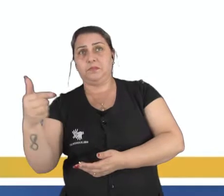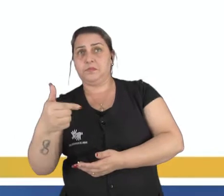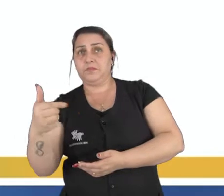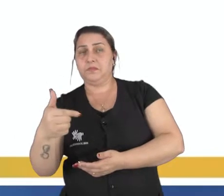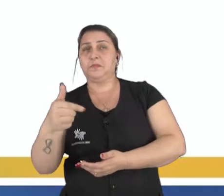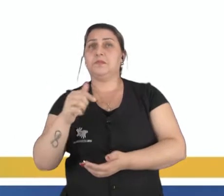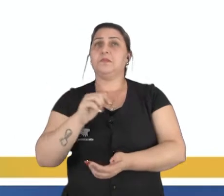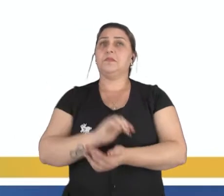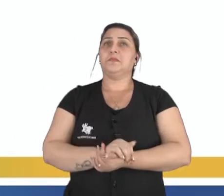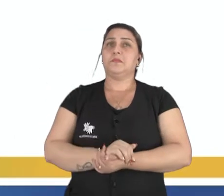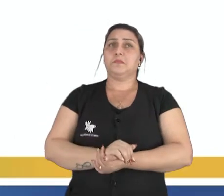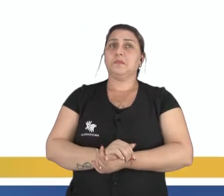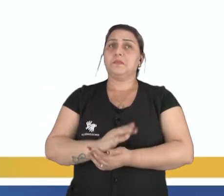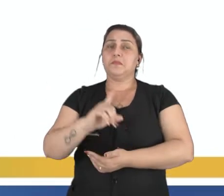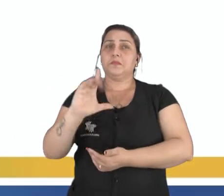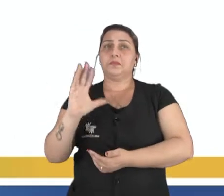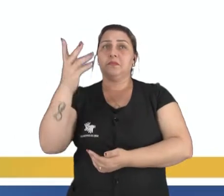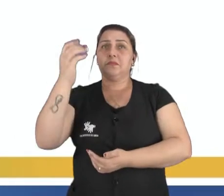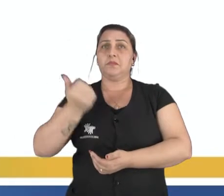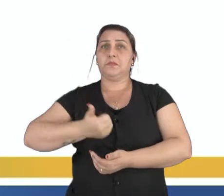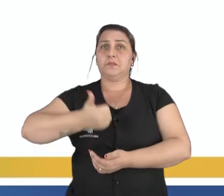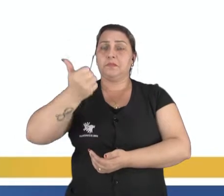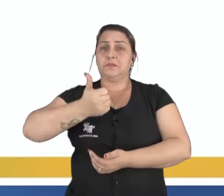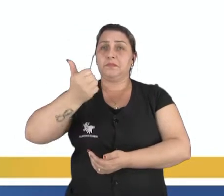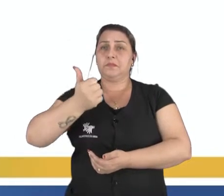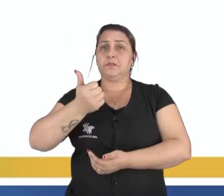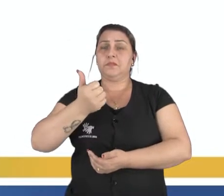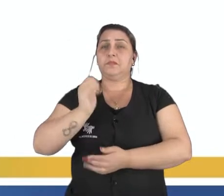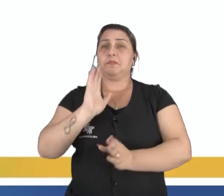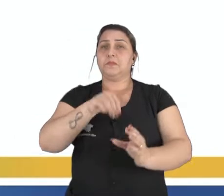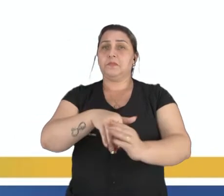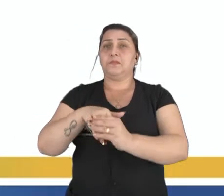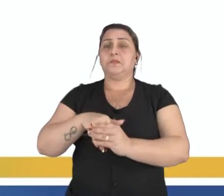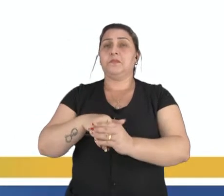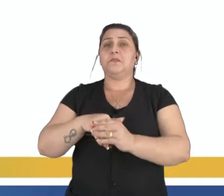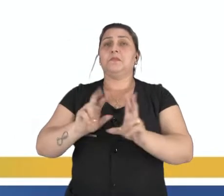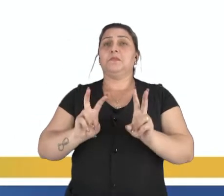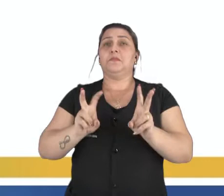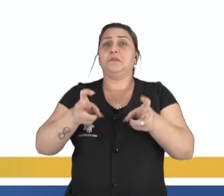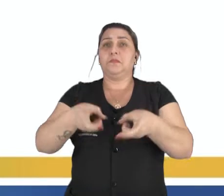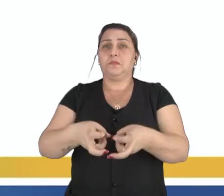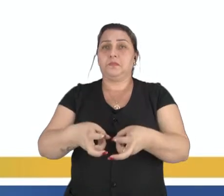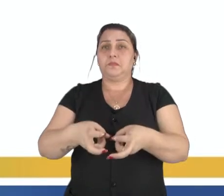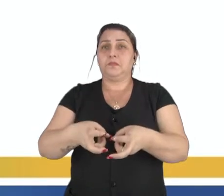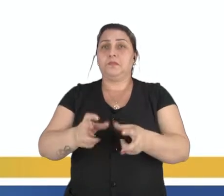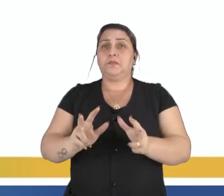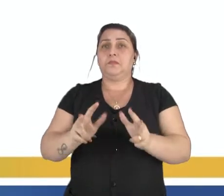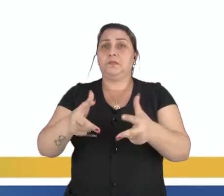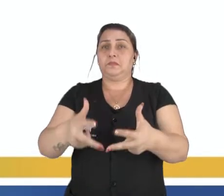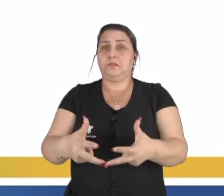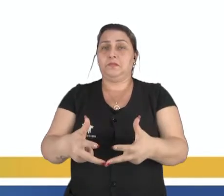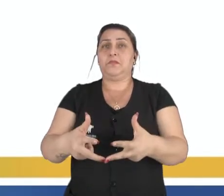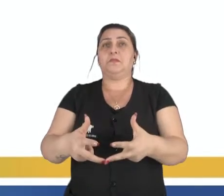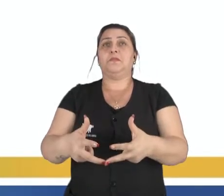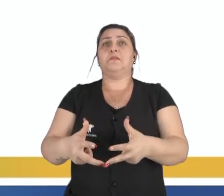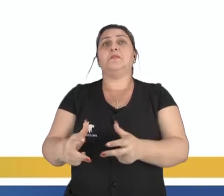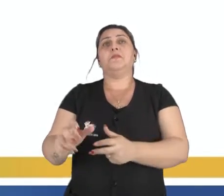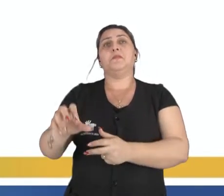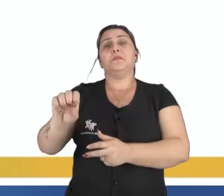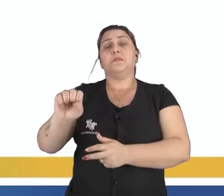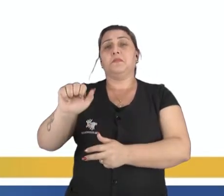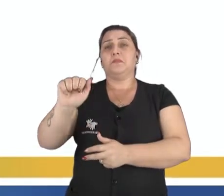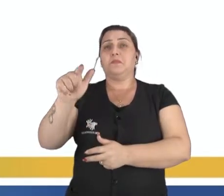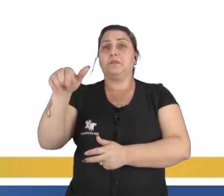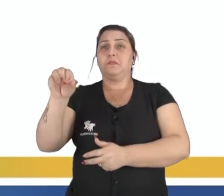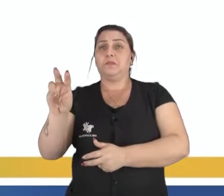1532, né, que ocorreu aí a primeira eleição para a Câmara Municipal de São Vicente, né? Da nossa história colonial